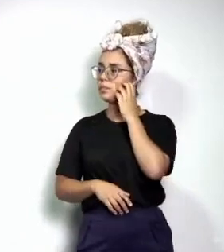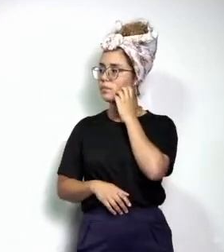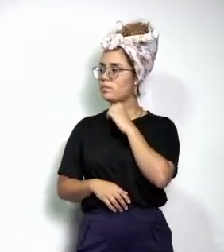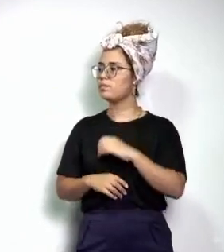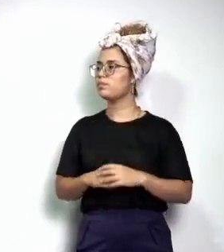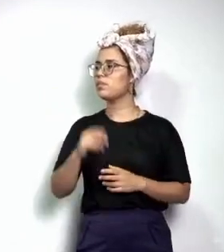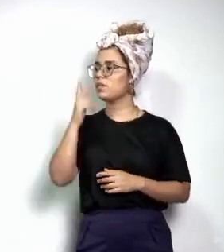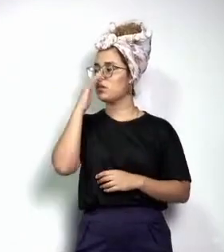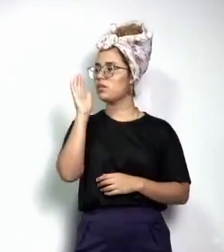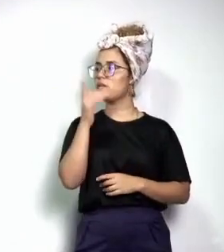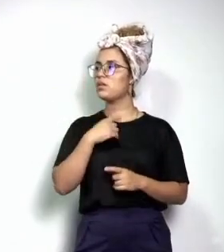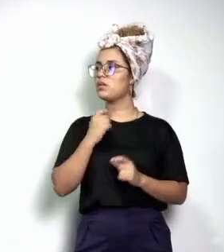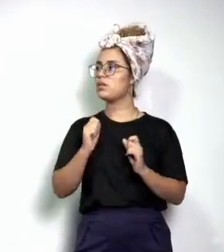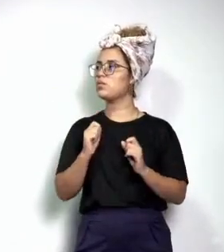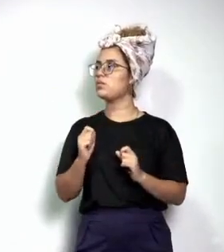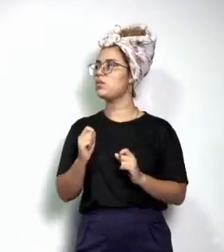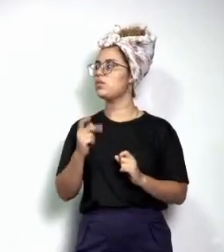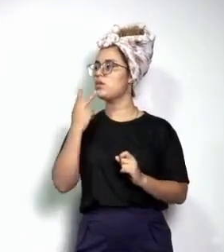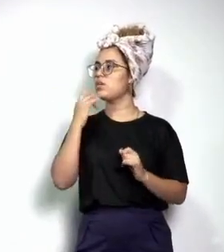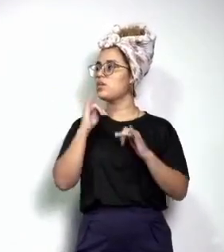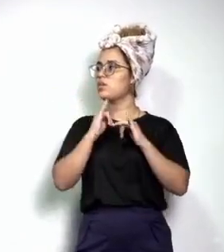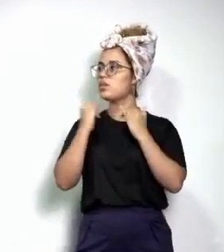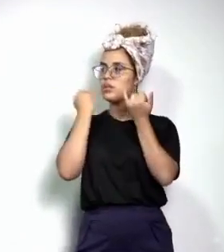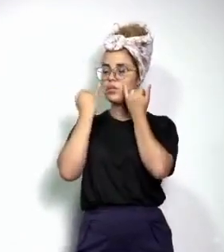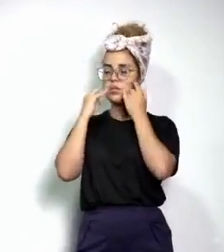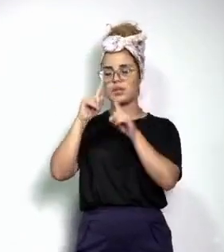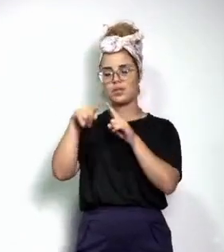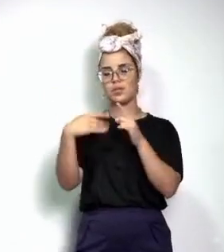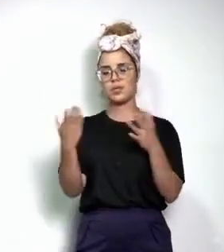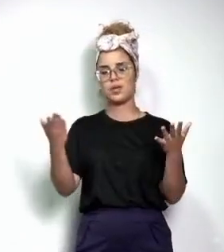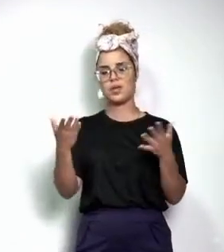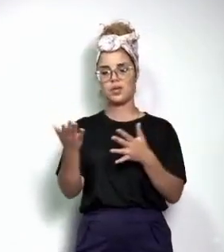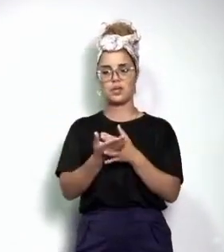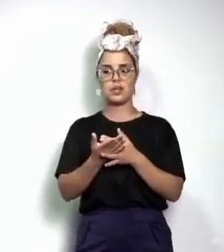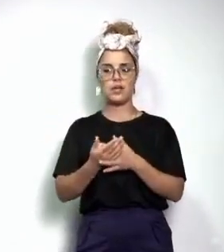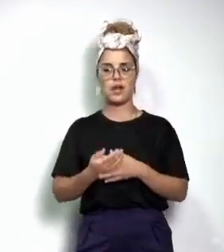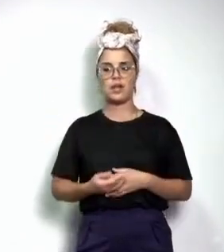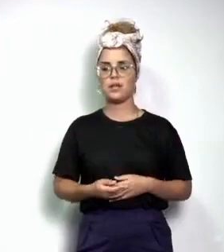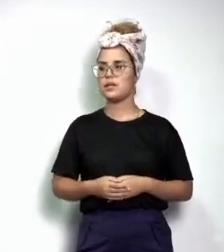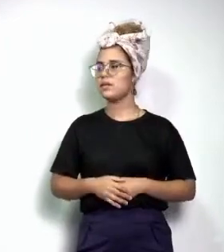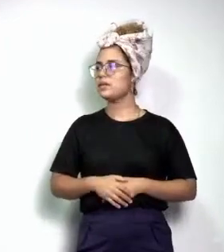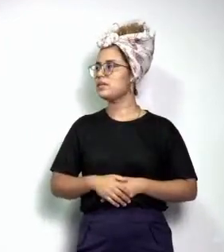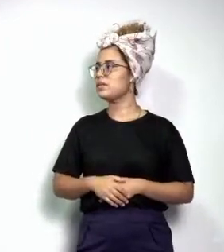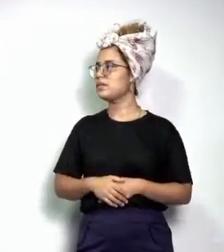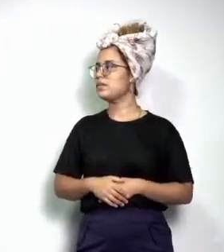Acho que é isso. Posso falar outras informações depois. Beleza?